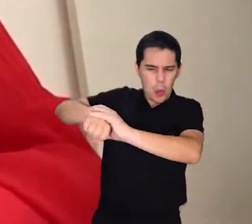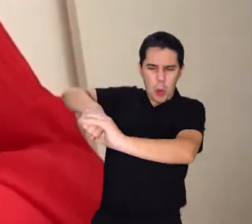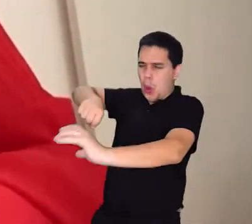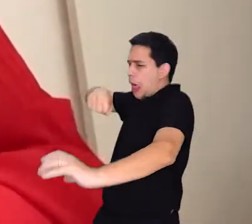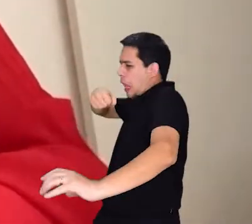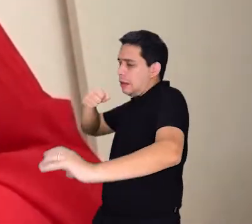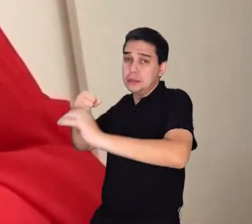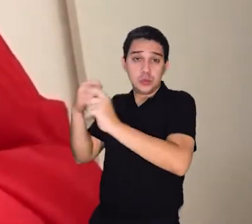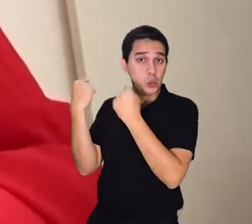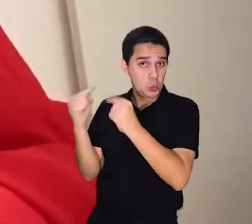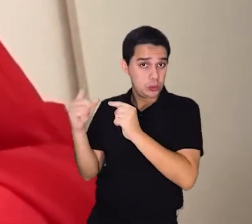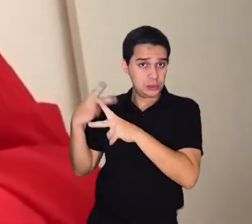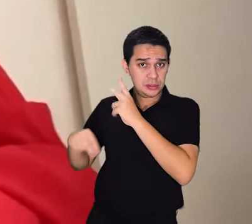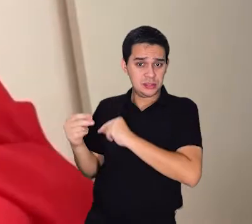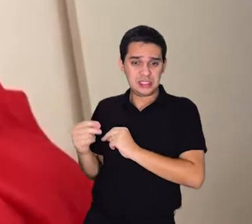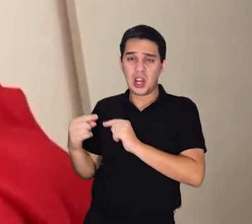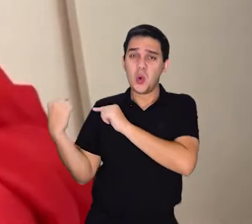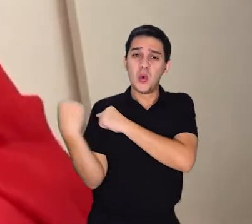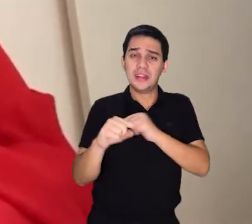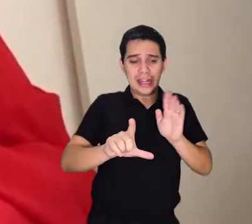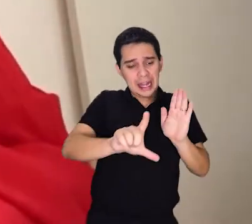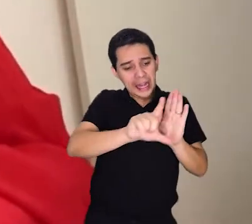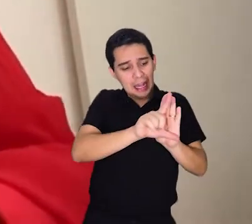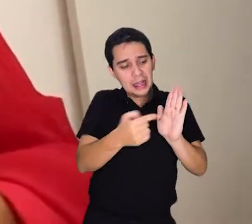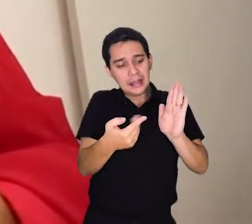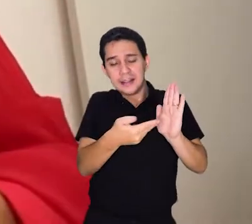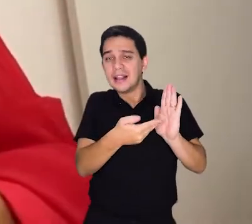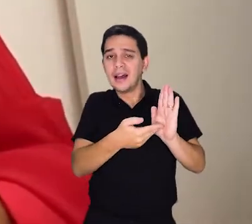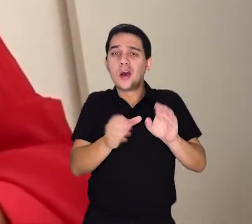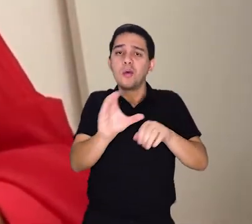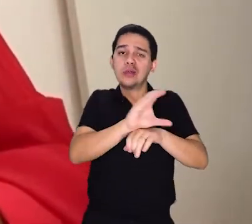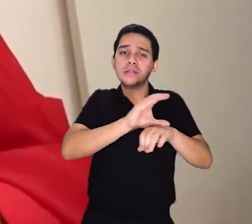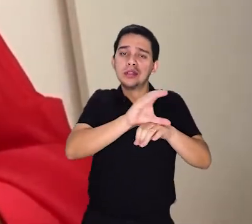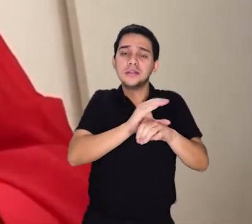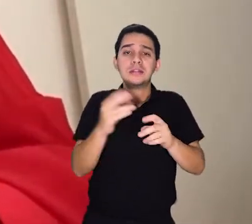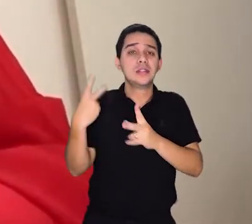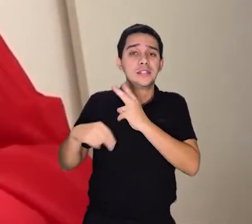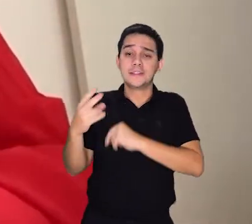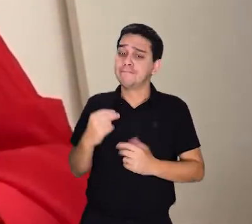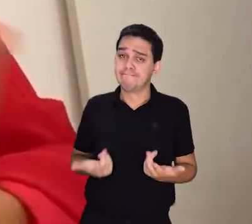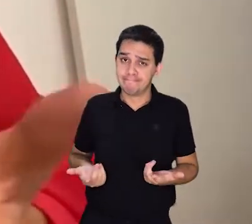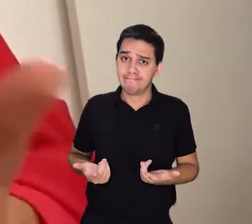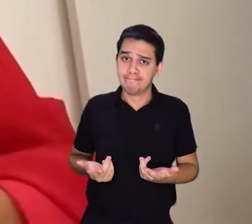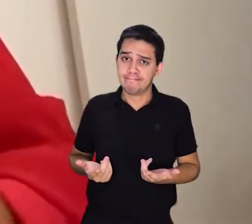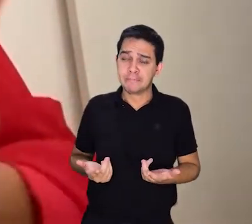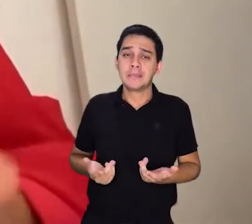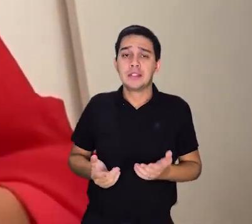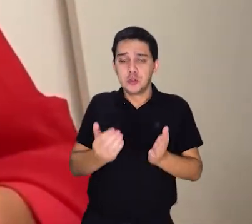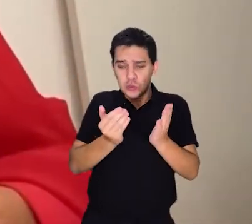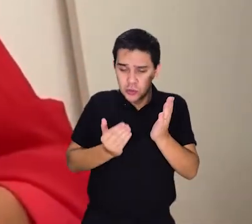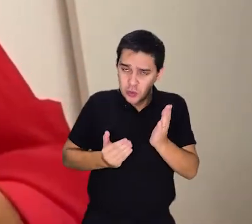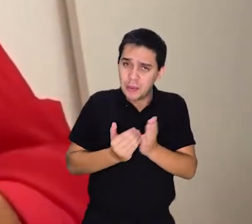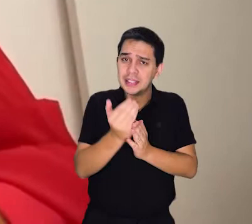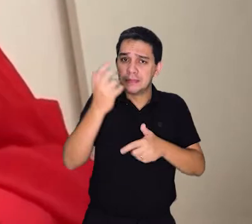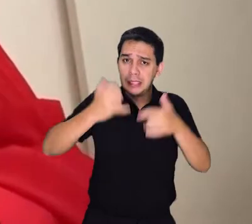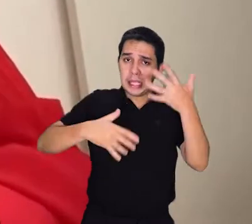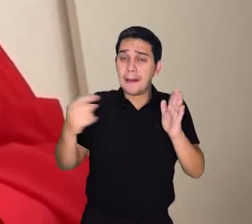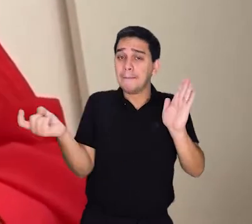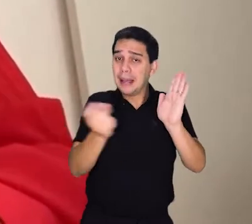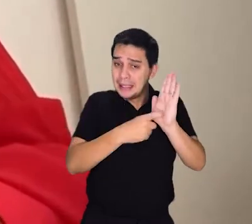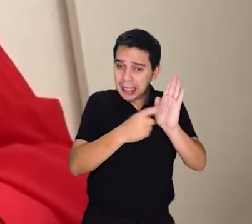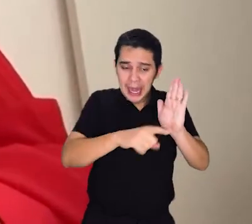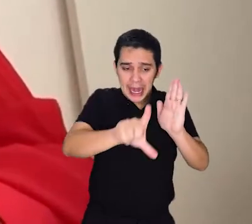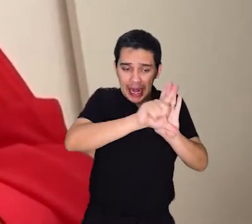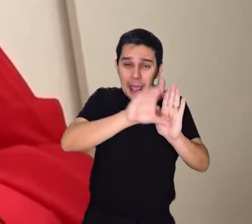de adolescente, né, em cumprimento de medida? Bom, a gente parte da Constituição, né, que a gente sempre parte da